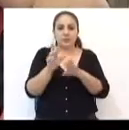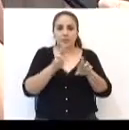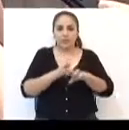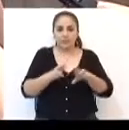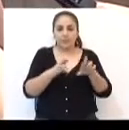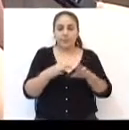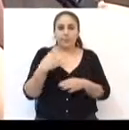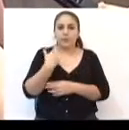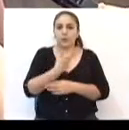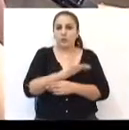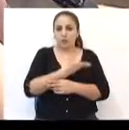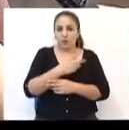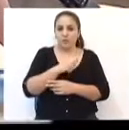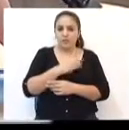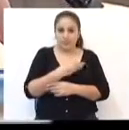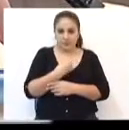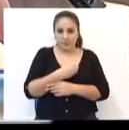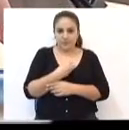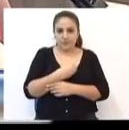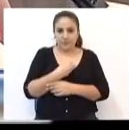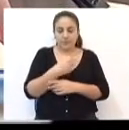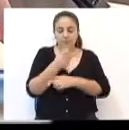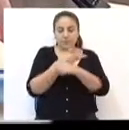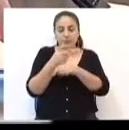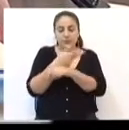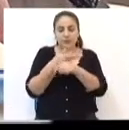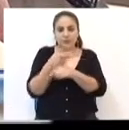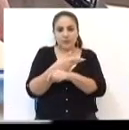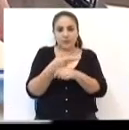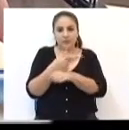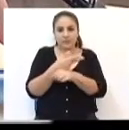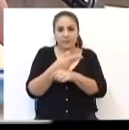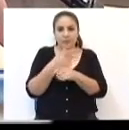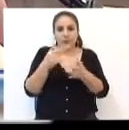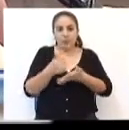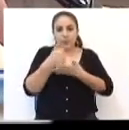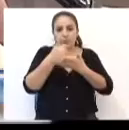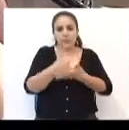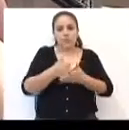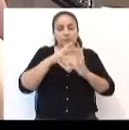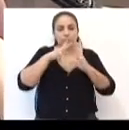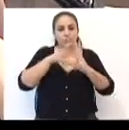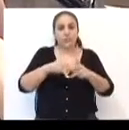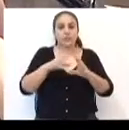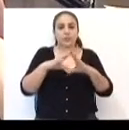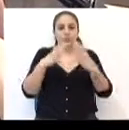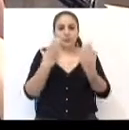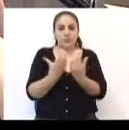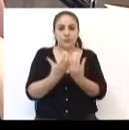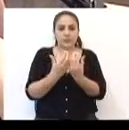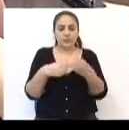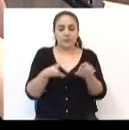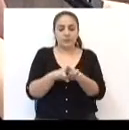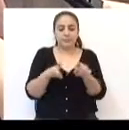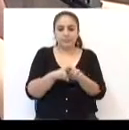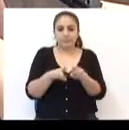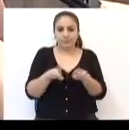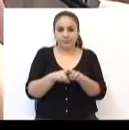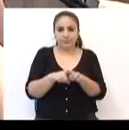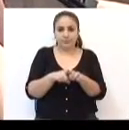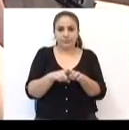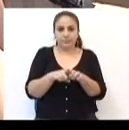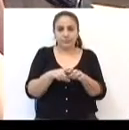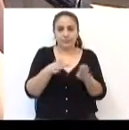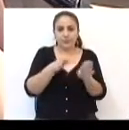região. A gente está buscando, né, o apoio de toda a comunidade e